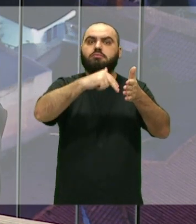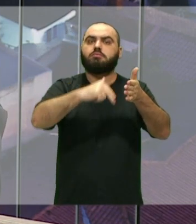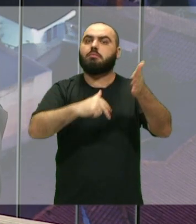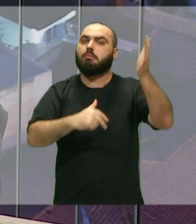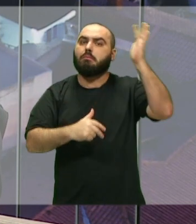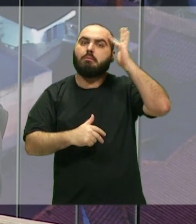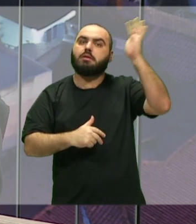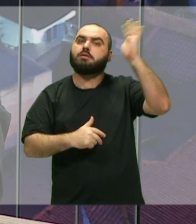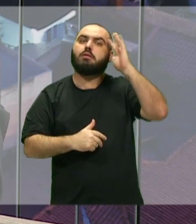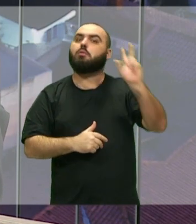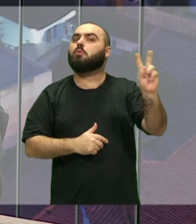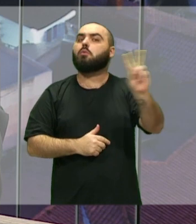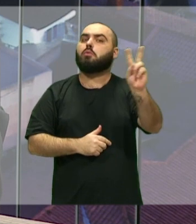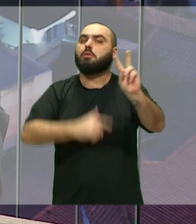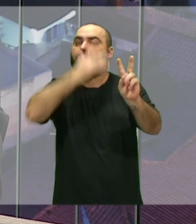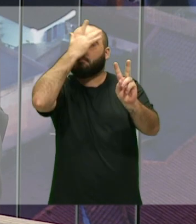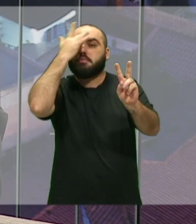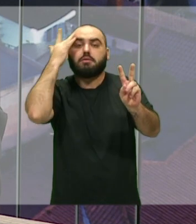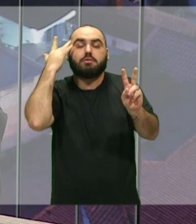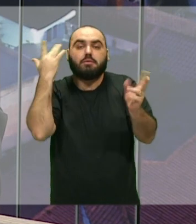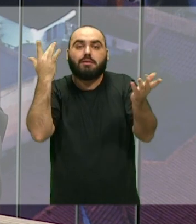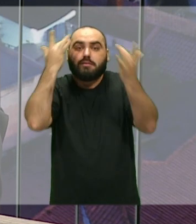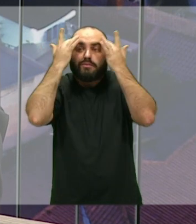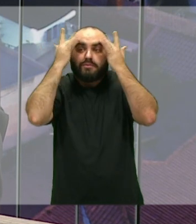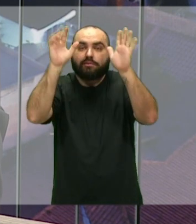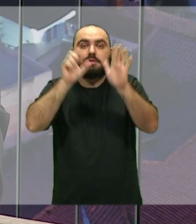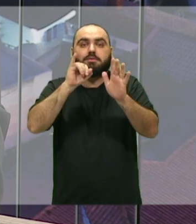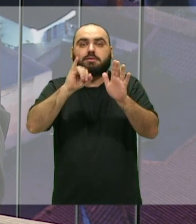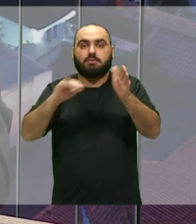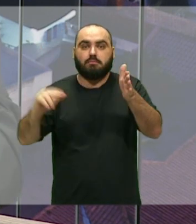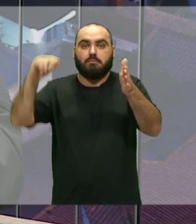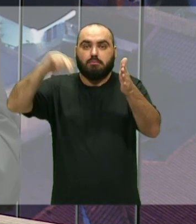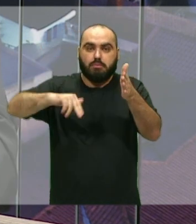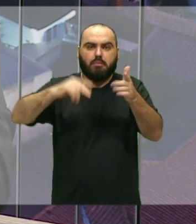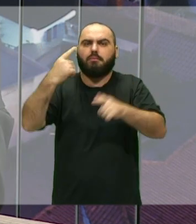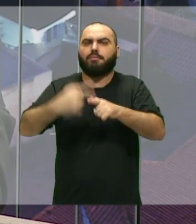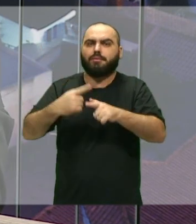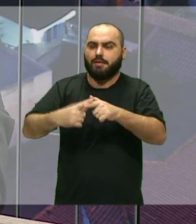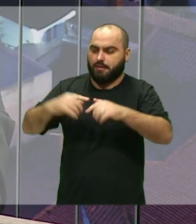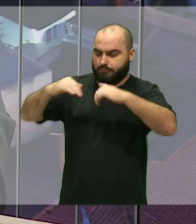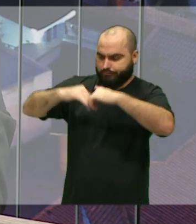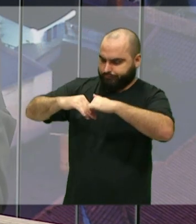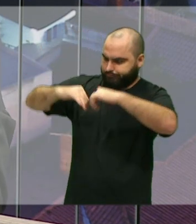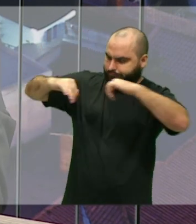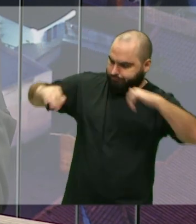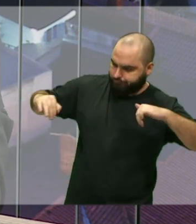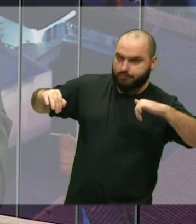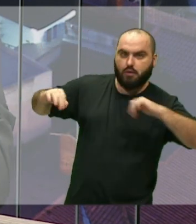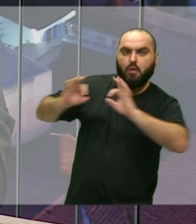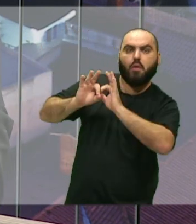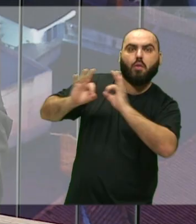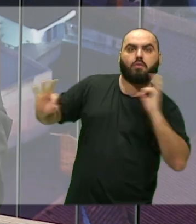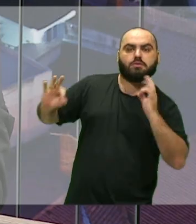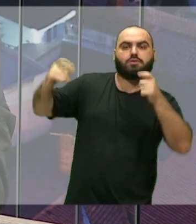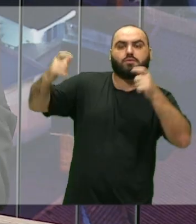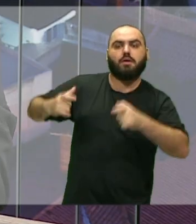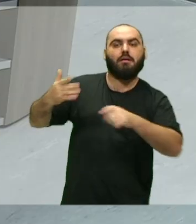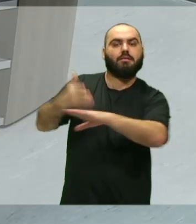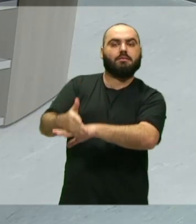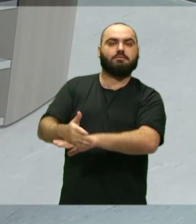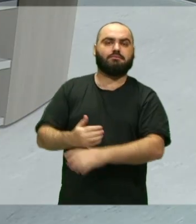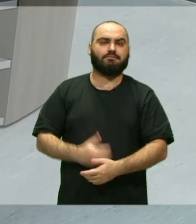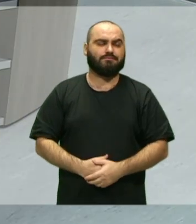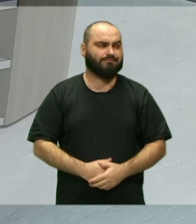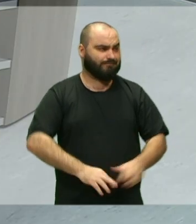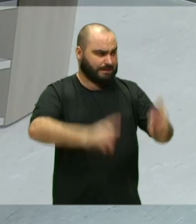andam de bengala, que não vai saber se tem um buraco, algo do tipo, por que ele parou tão afastado da plataforma, né? Então, foi um